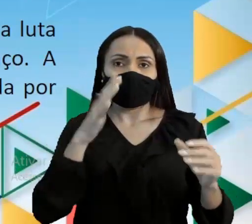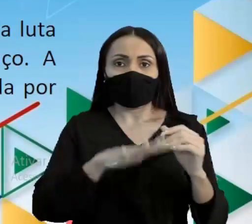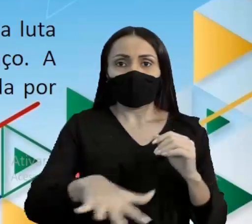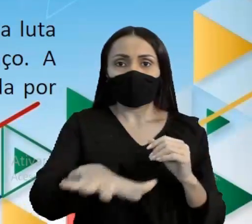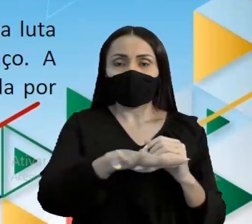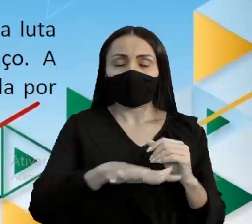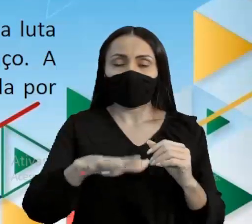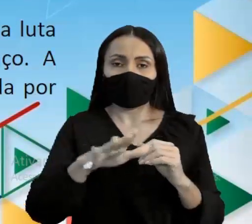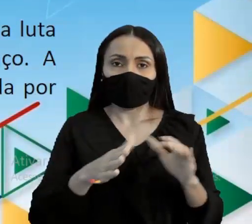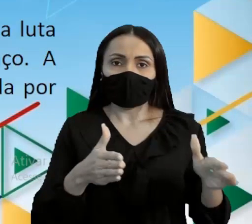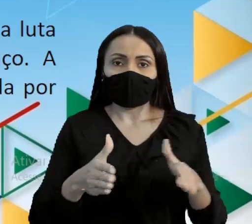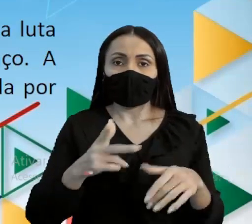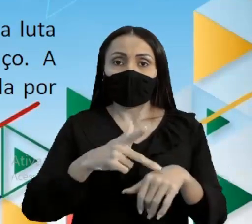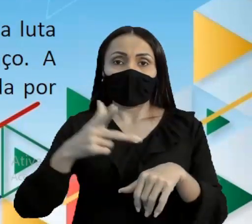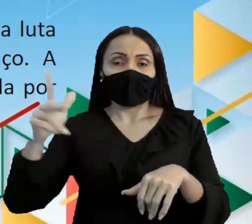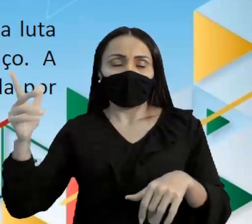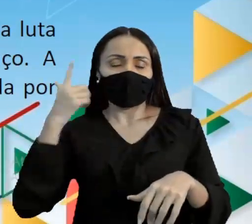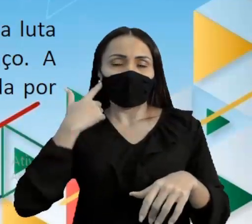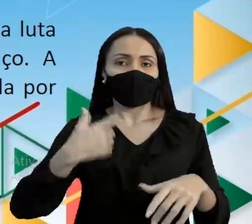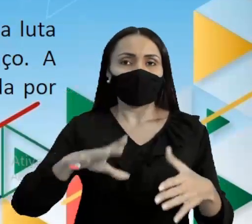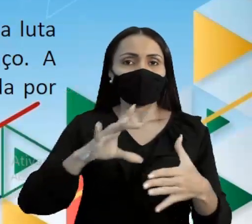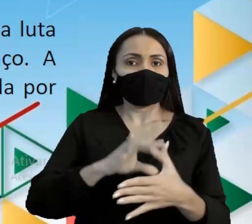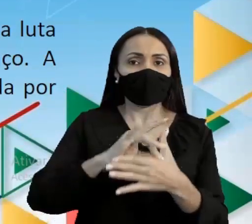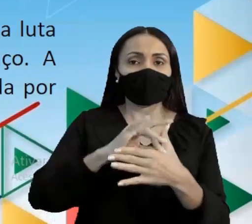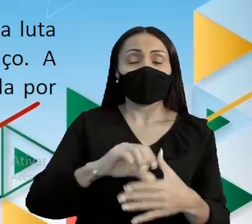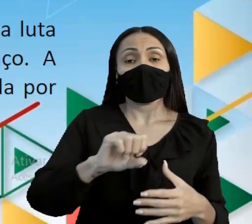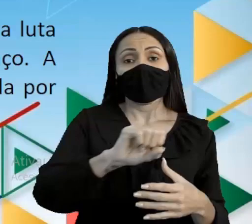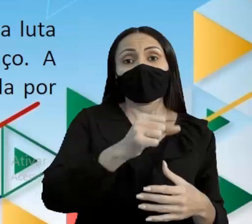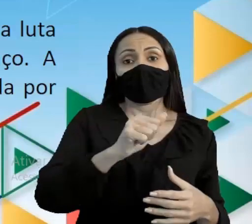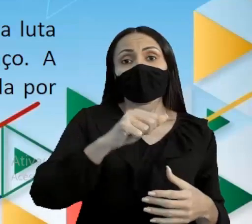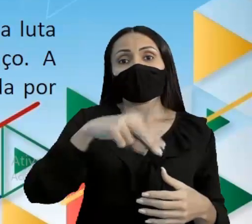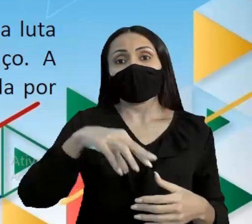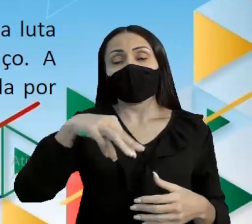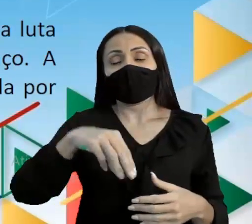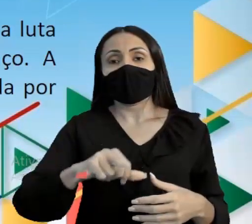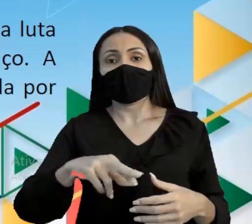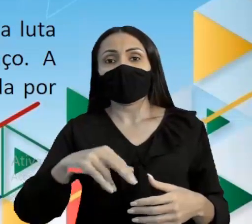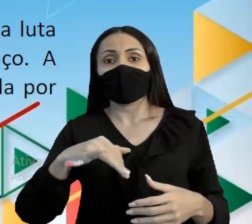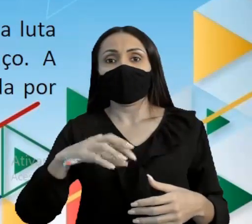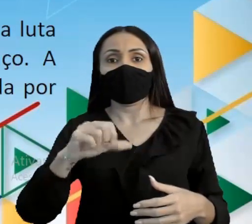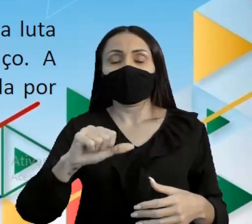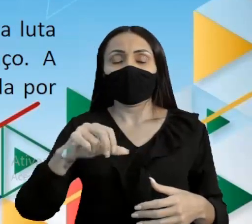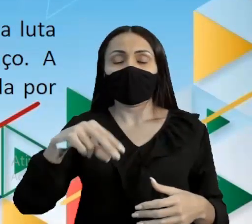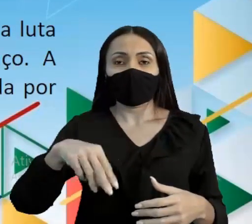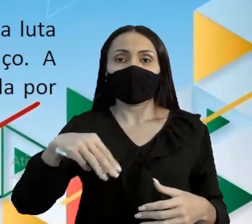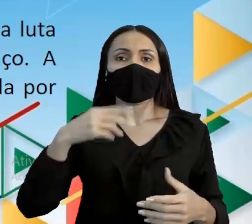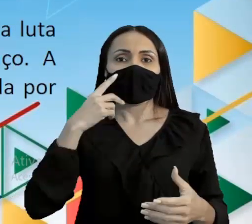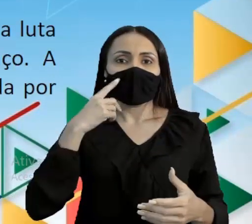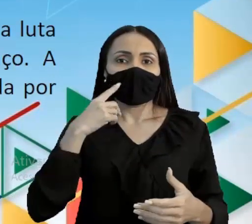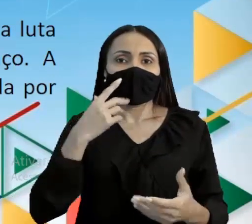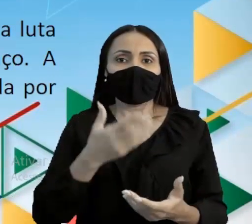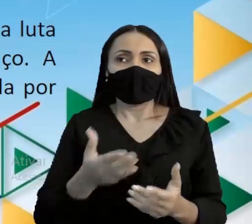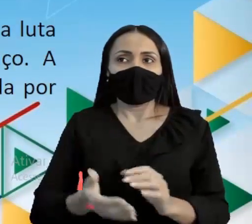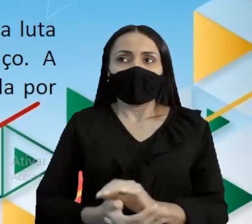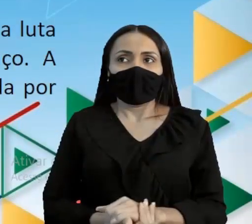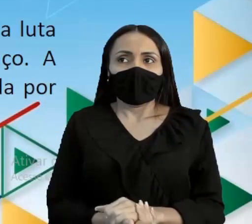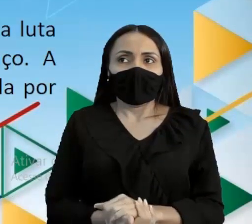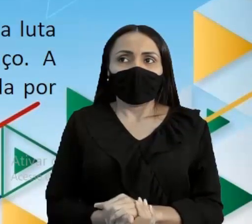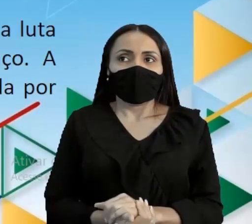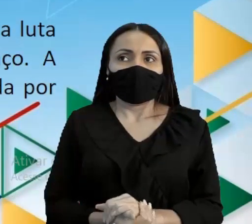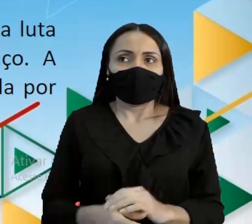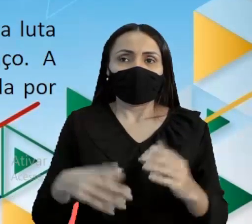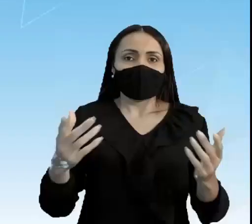Prata foi liderada por São Martim e proclamada em Tucumã